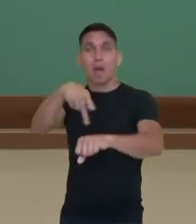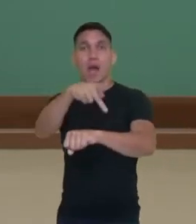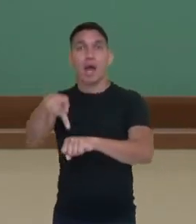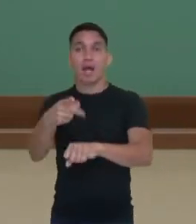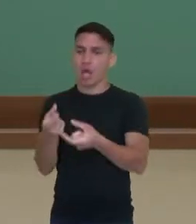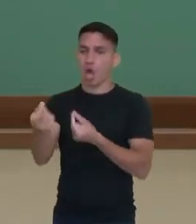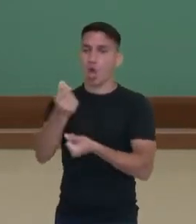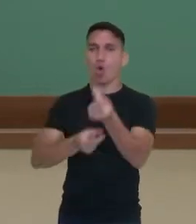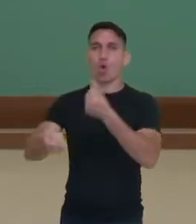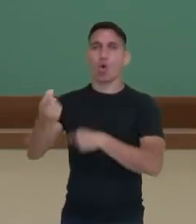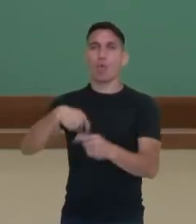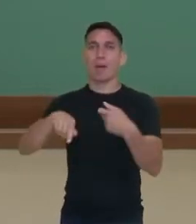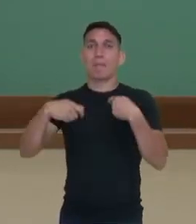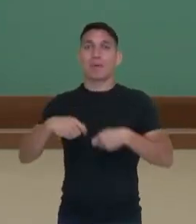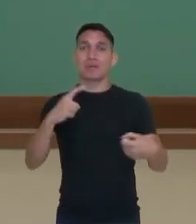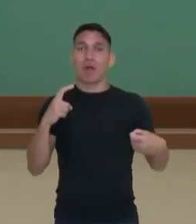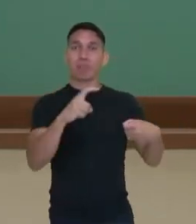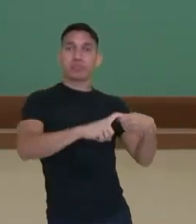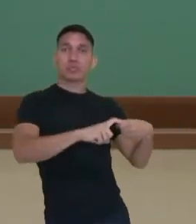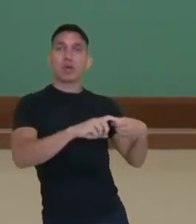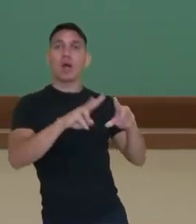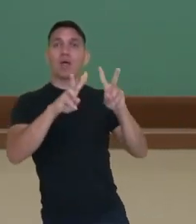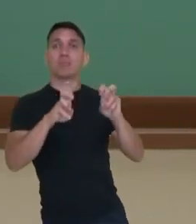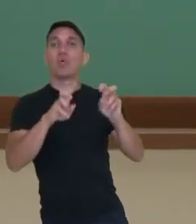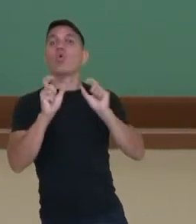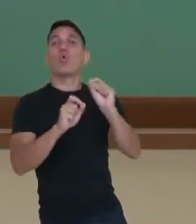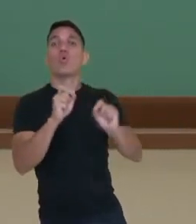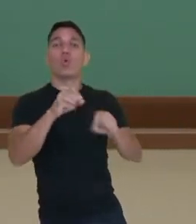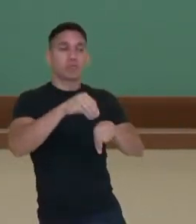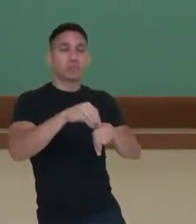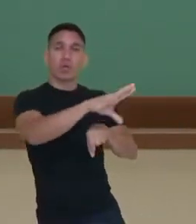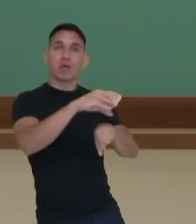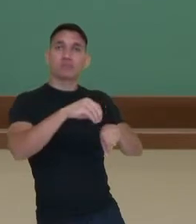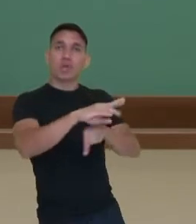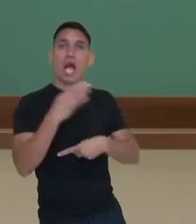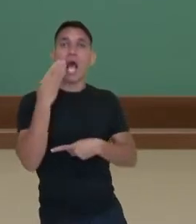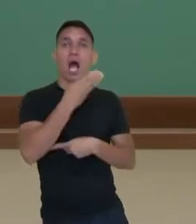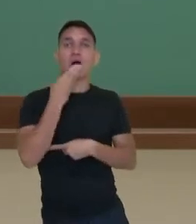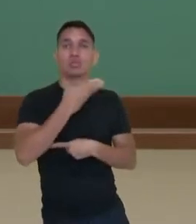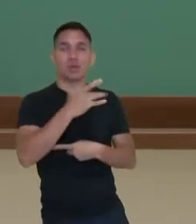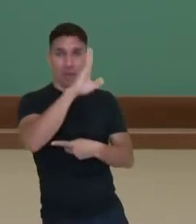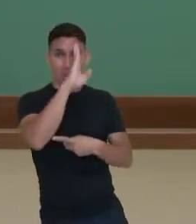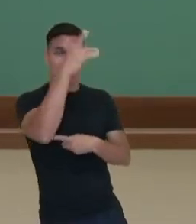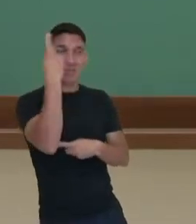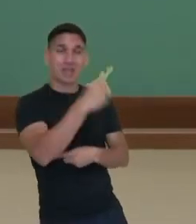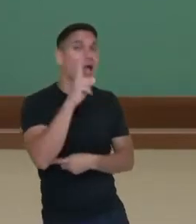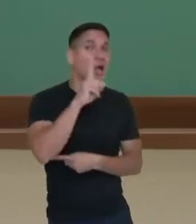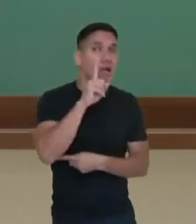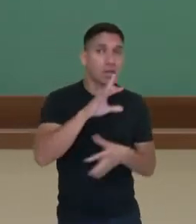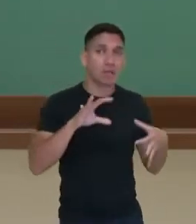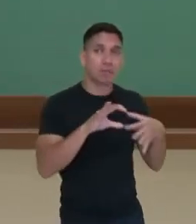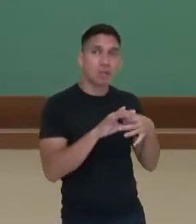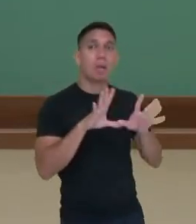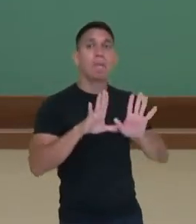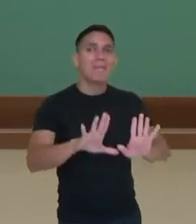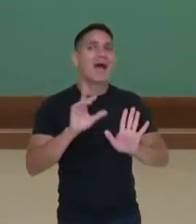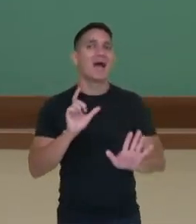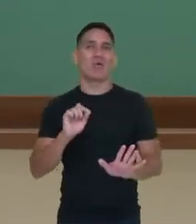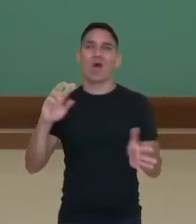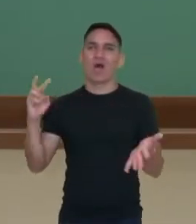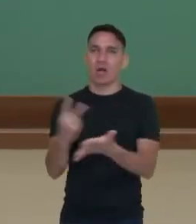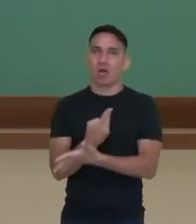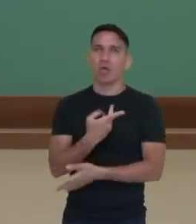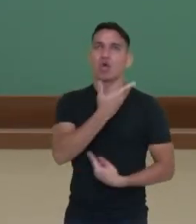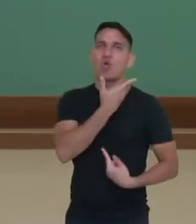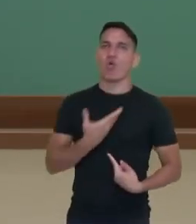dependia muito da exportação de açúcar, principalmente para os Estados Unidos, mas era um governo marcado pelo descaso